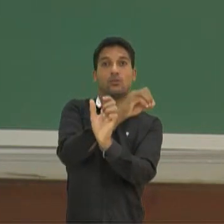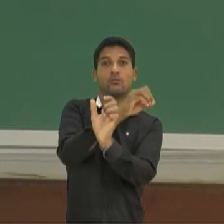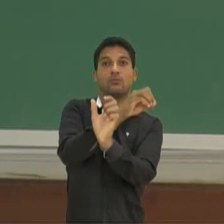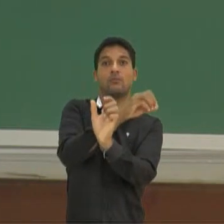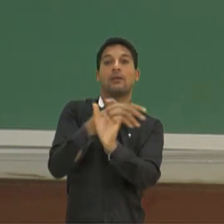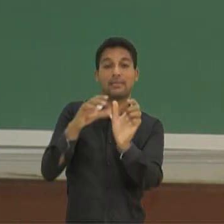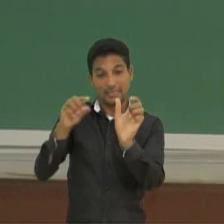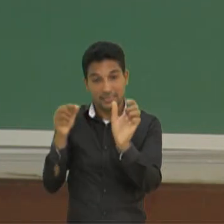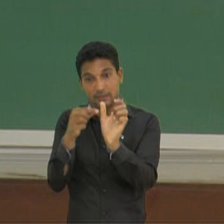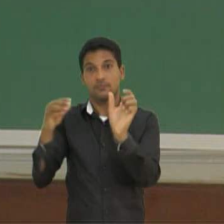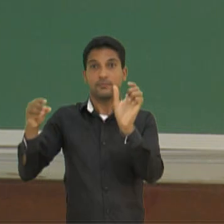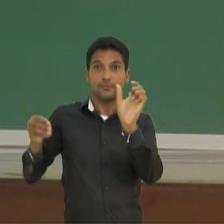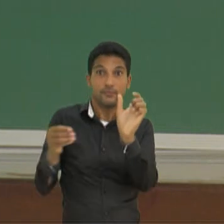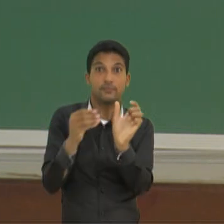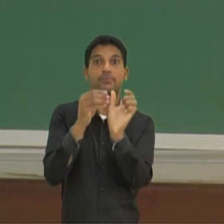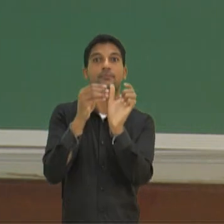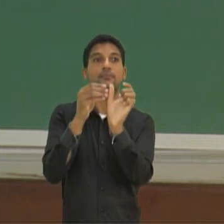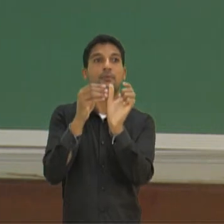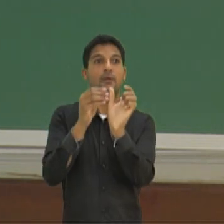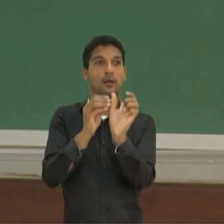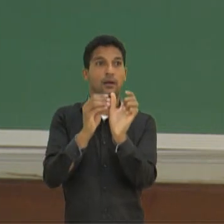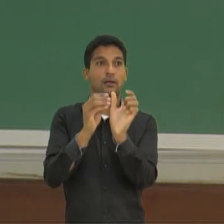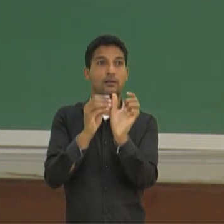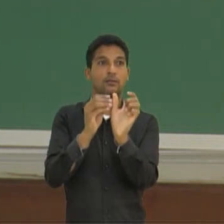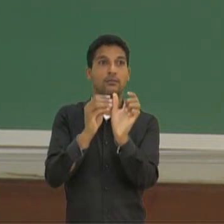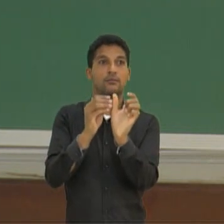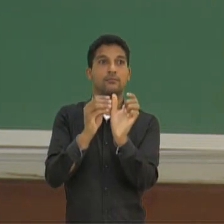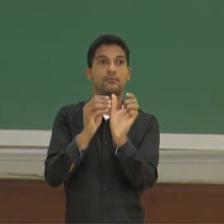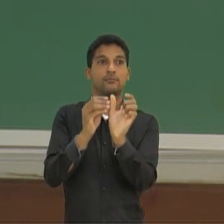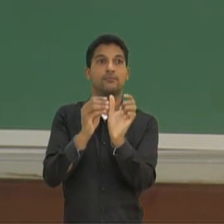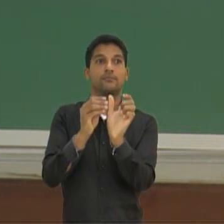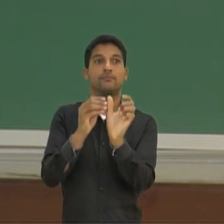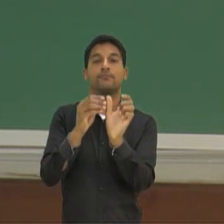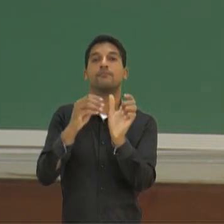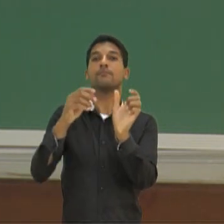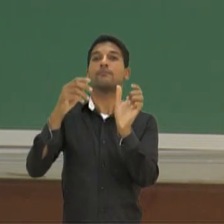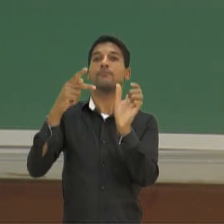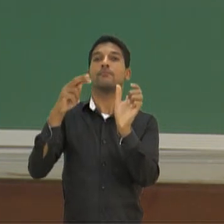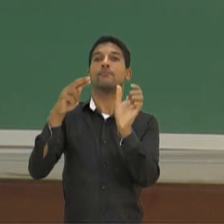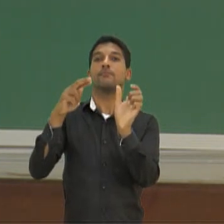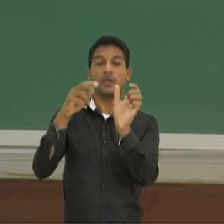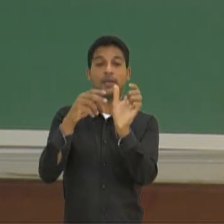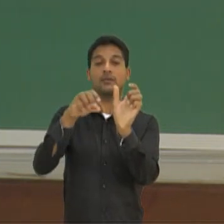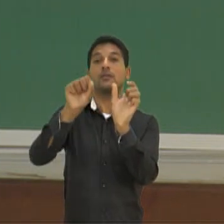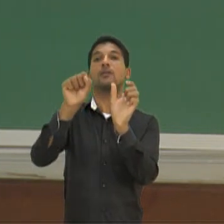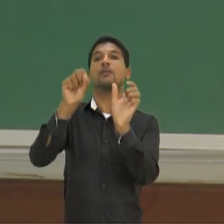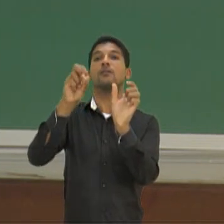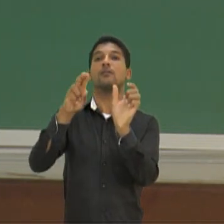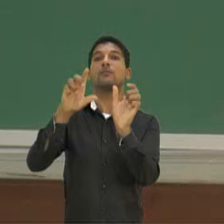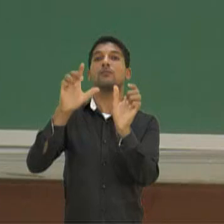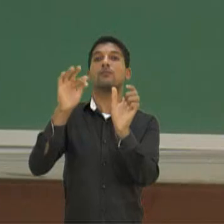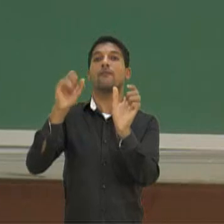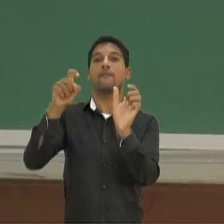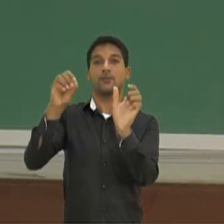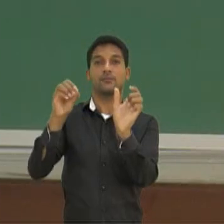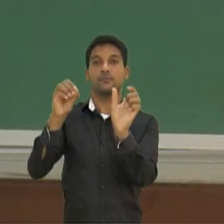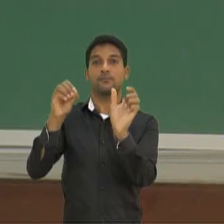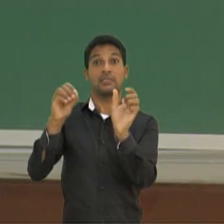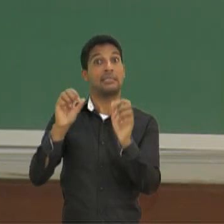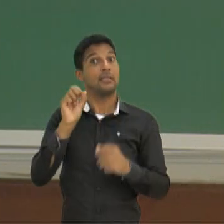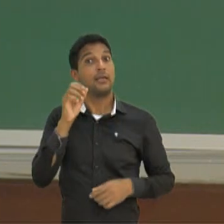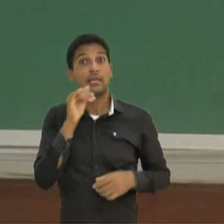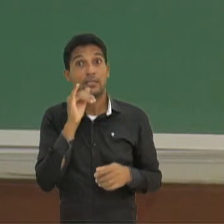palavra feliz, né? Se eu colocar o prefixo in, pré, aquilo que vem antes, eu formo a palavra infeliz, uma